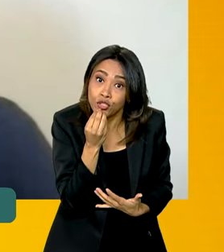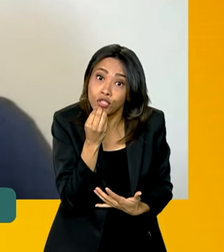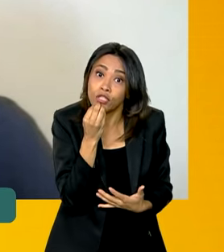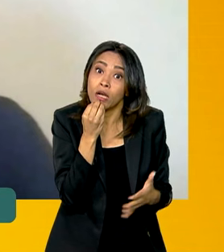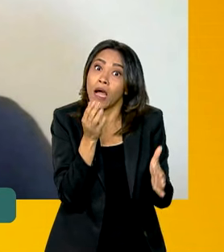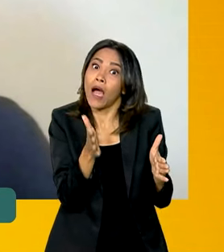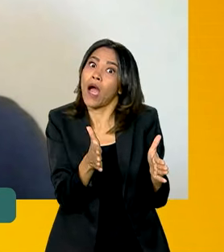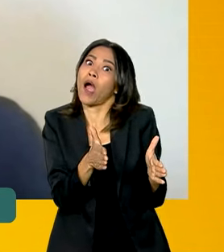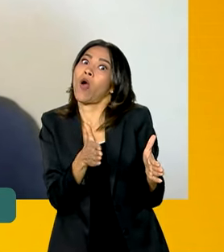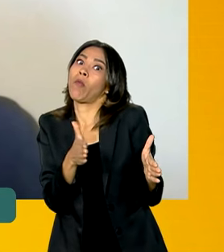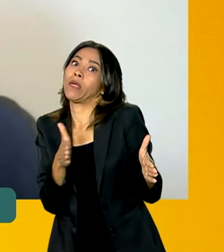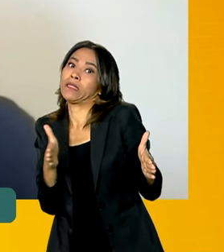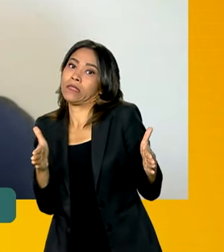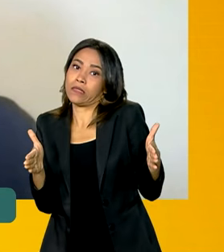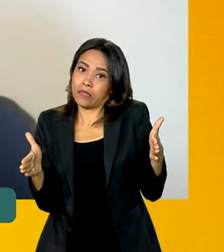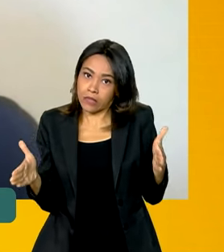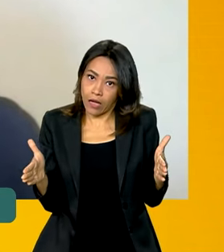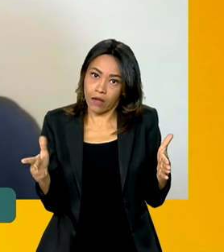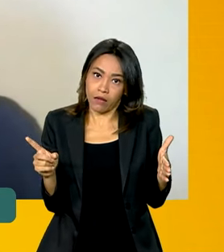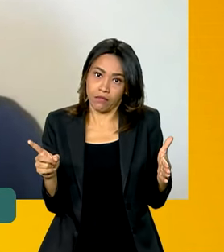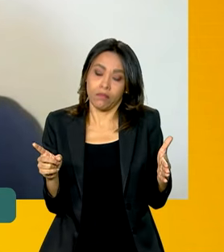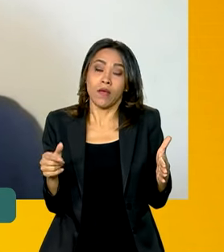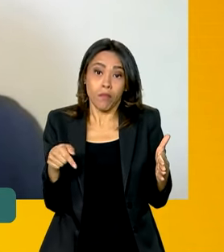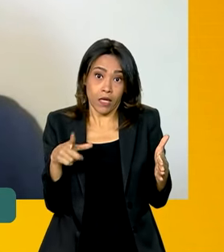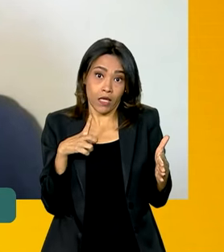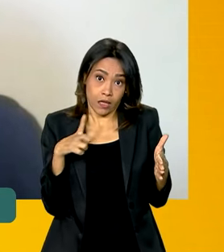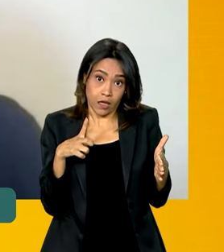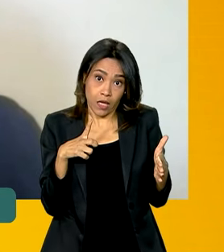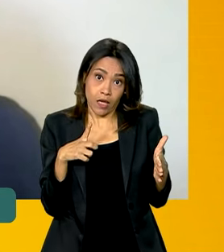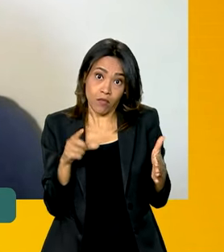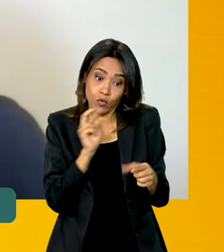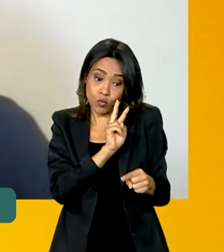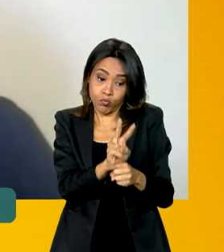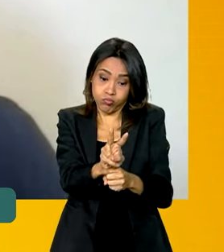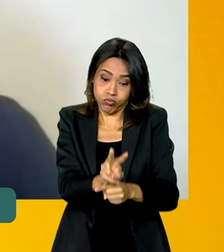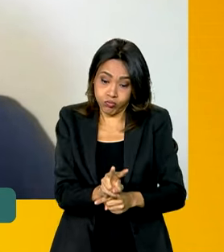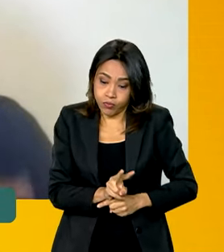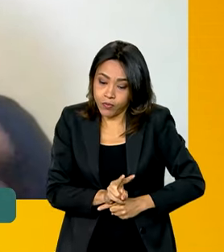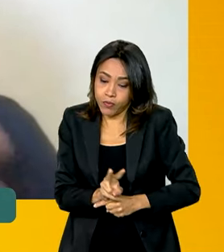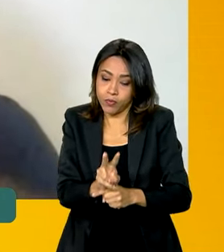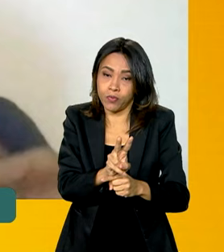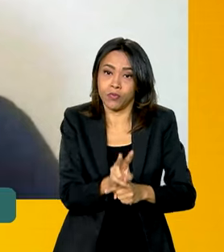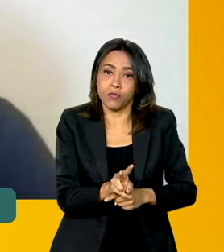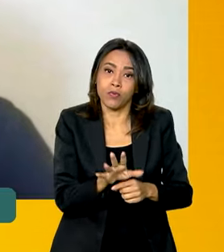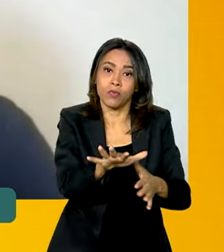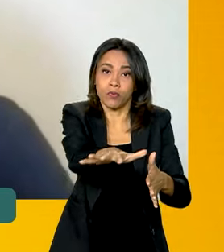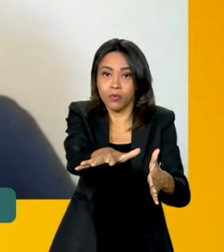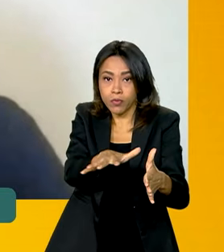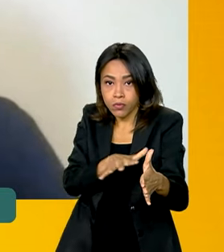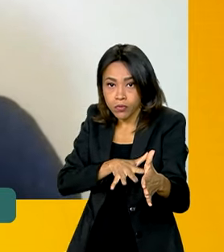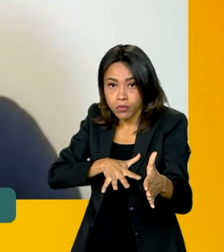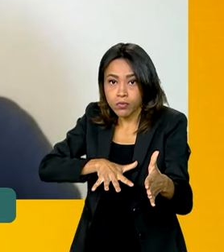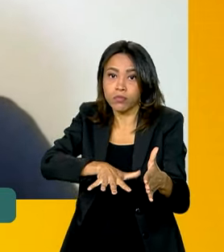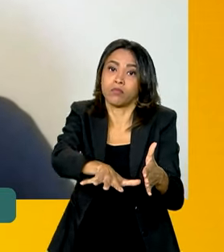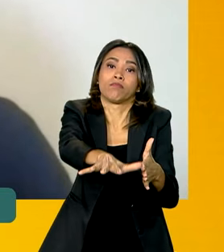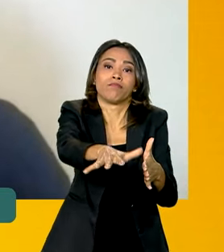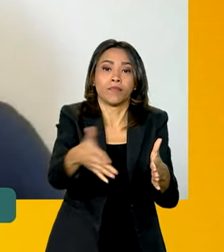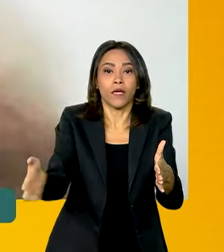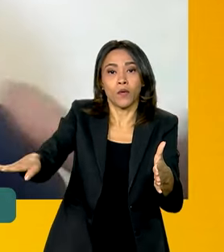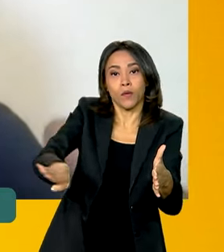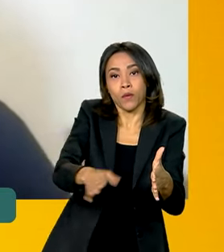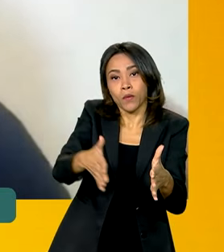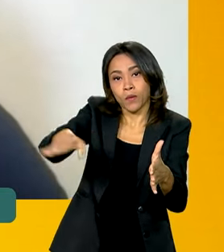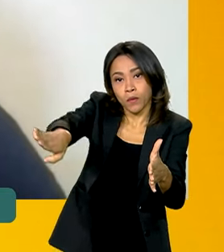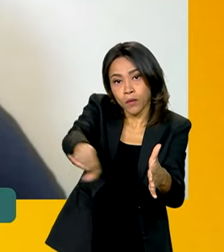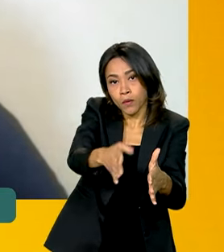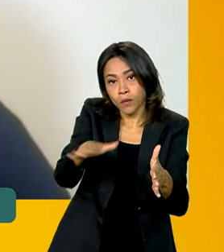inclusive, esses terrenos de marinha para que a gente tivesse uma salvaguarda para a população, para a sociedade brasileira como um todo. Então,